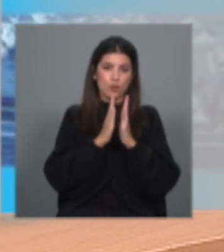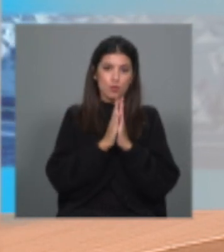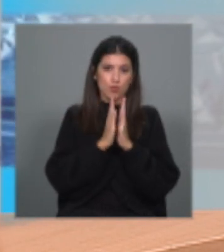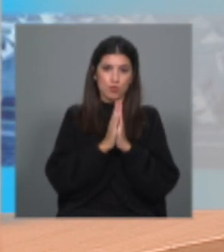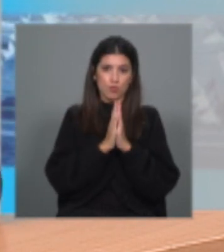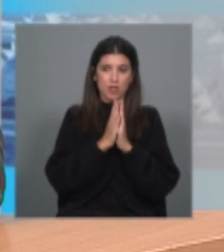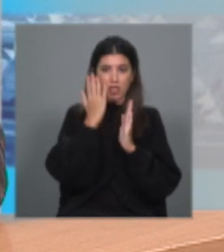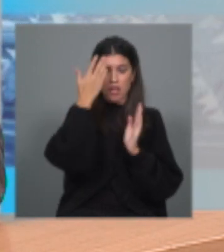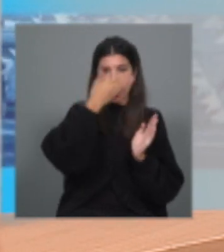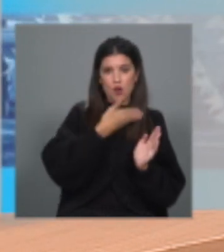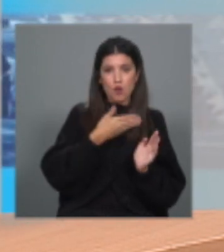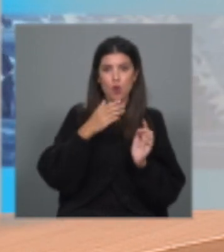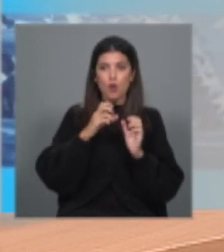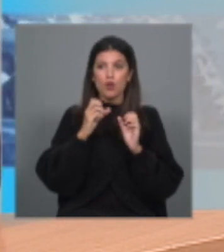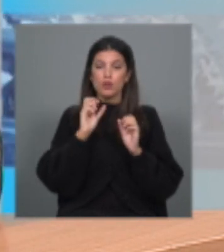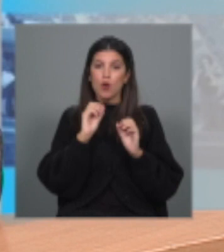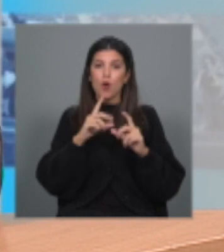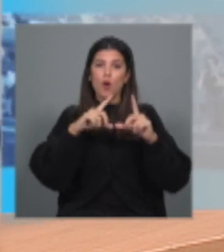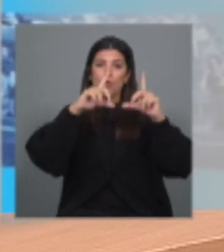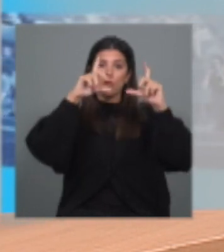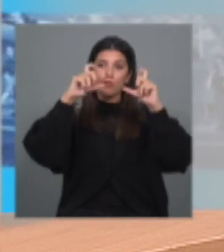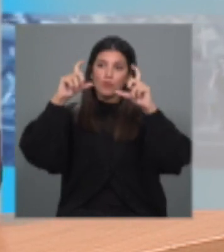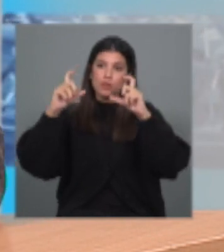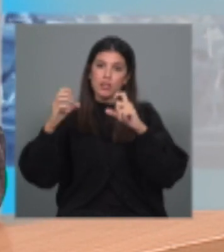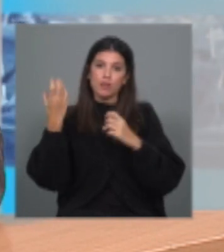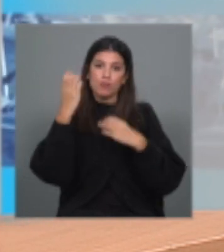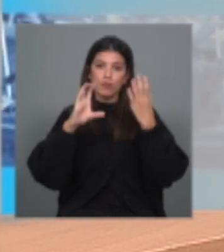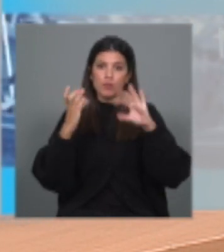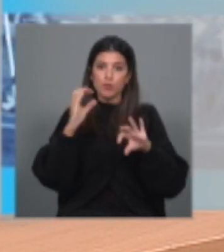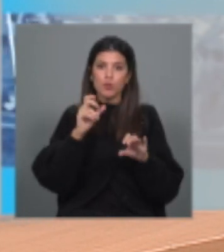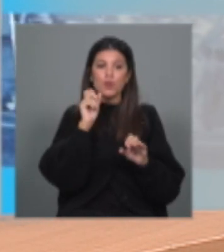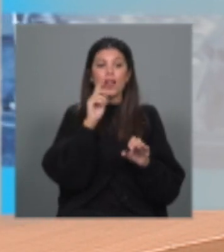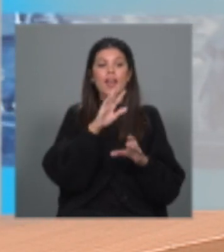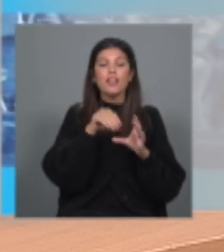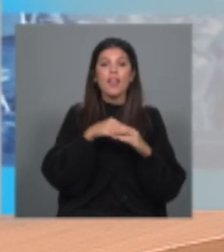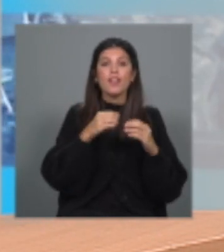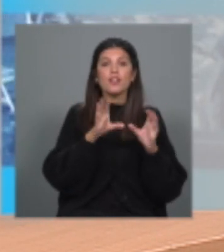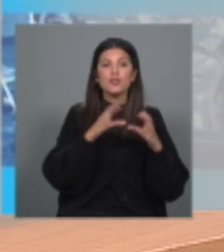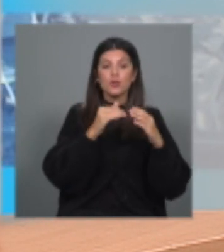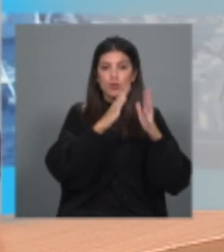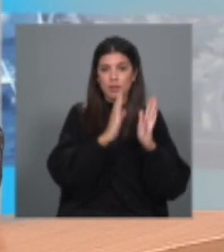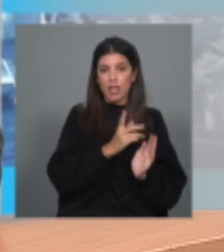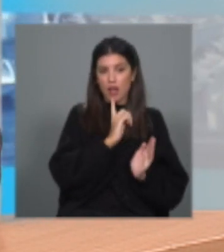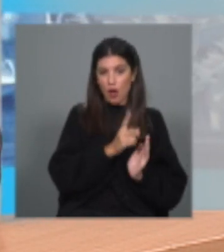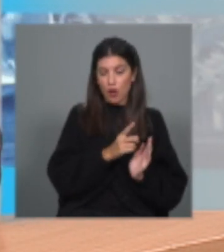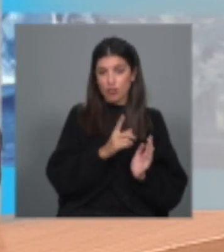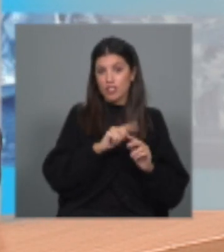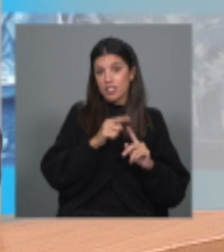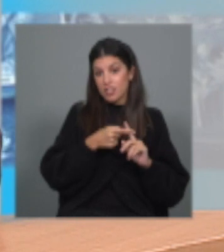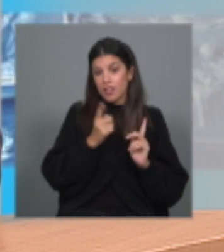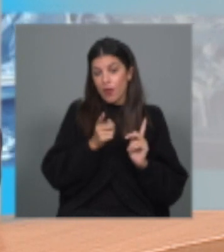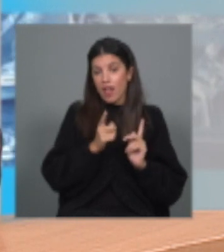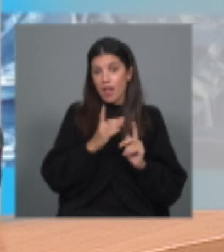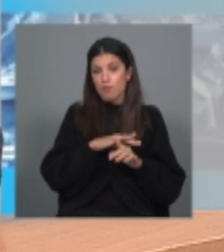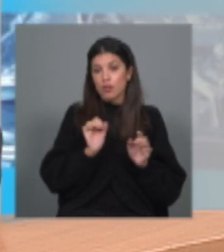apontamentos fotográficos que se podem ir dando a conhecer quem é a comunidade do seminário e os desafios que vão vivendo. E este ano é um bocadinho por aí, por causa das condicionantes